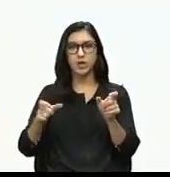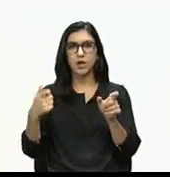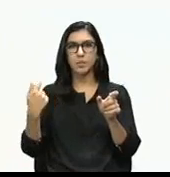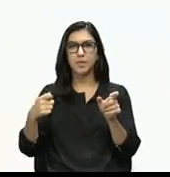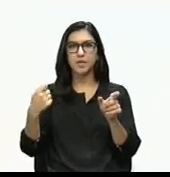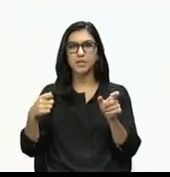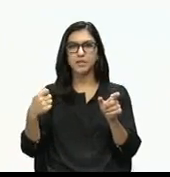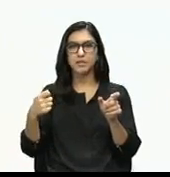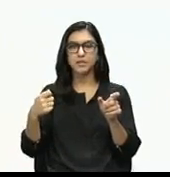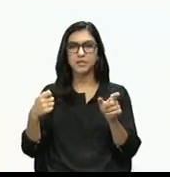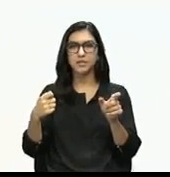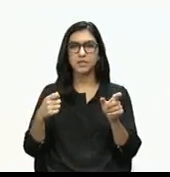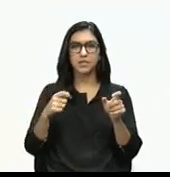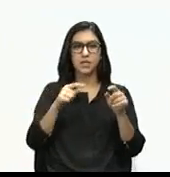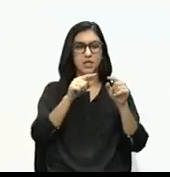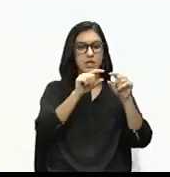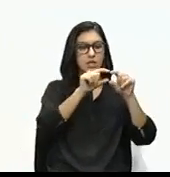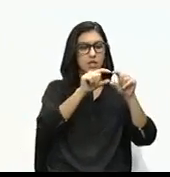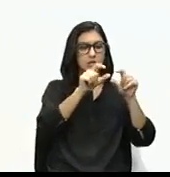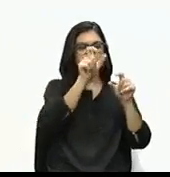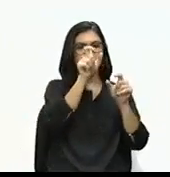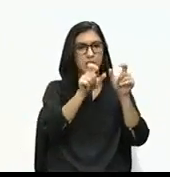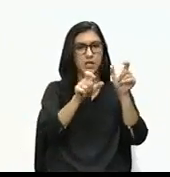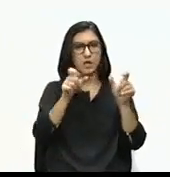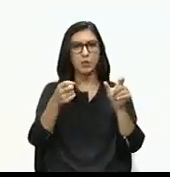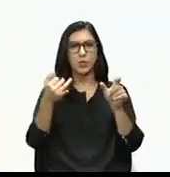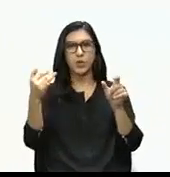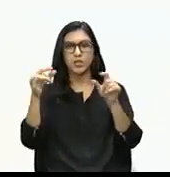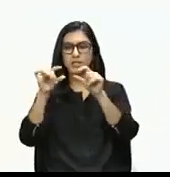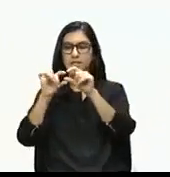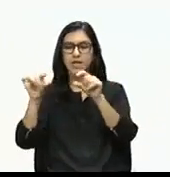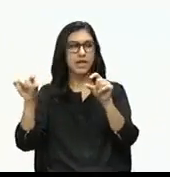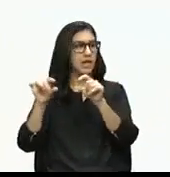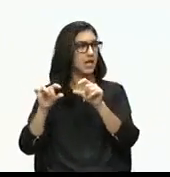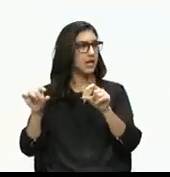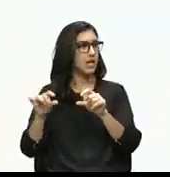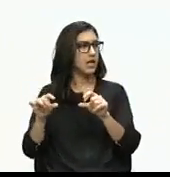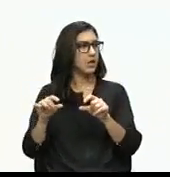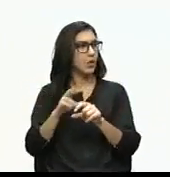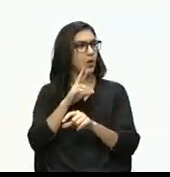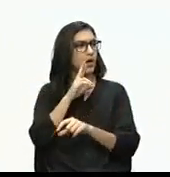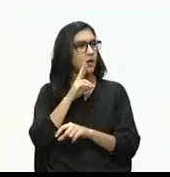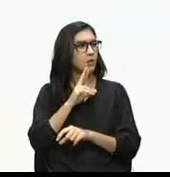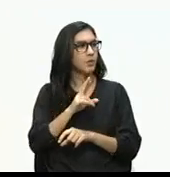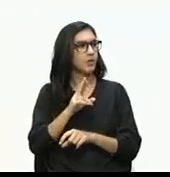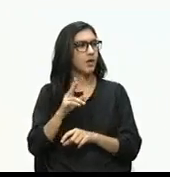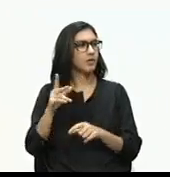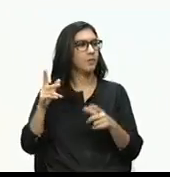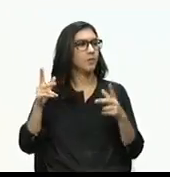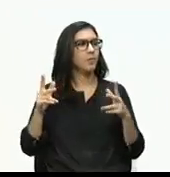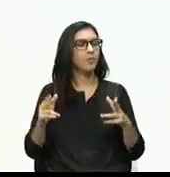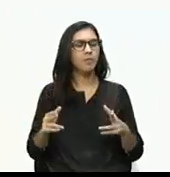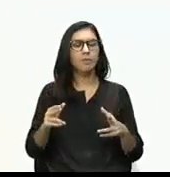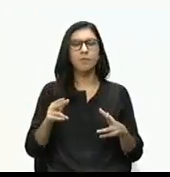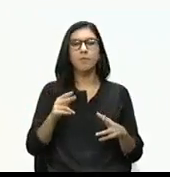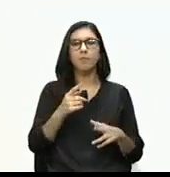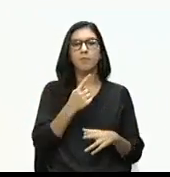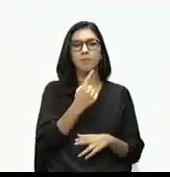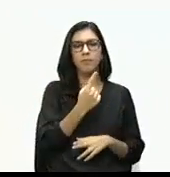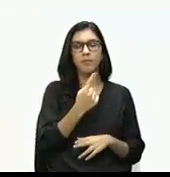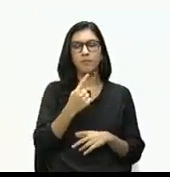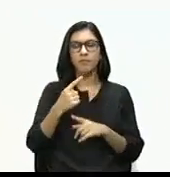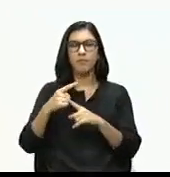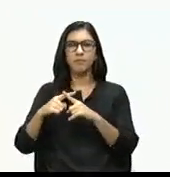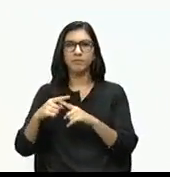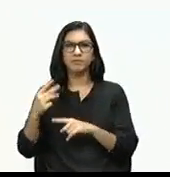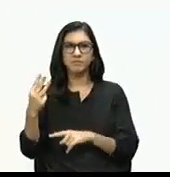ser da primeira matriz tem que ser igual à quantidade de linhas, e o resultado vai ser uma matriz 1 por 3.